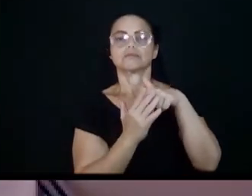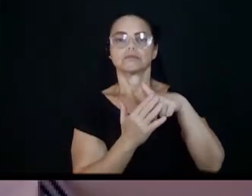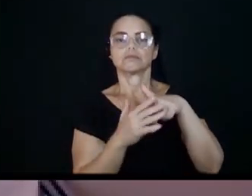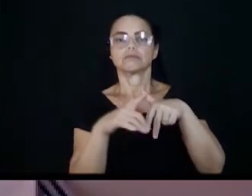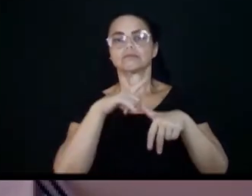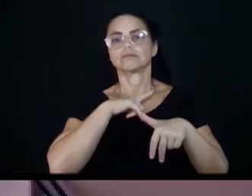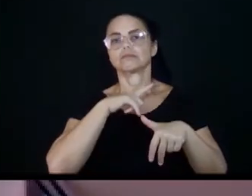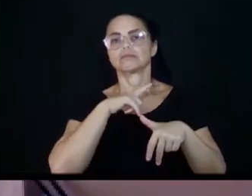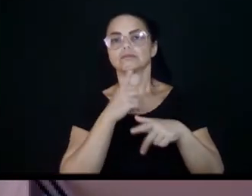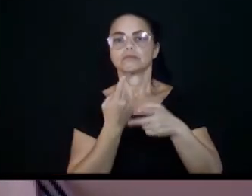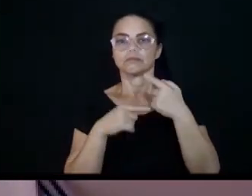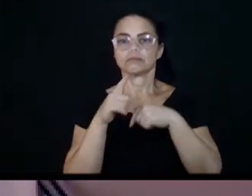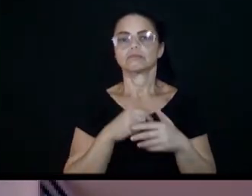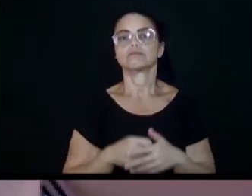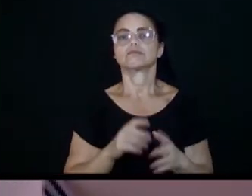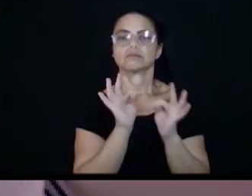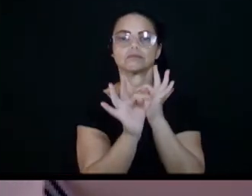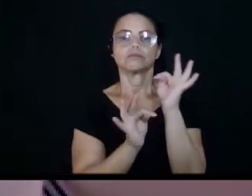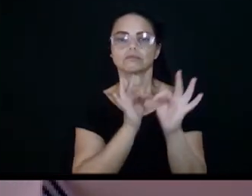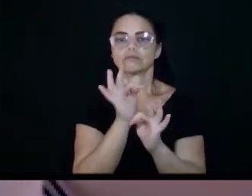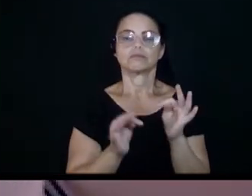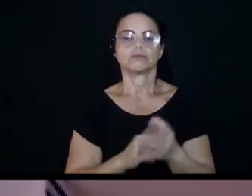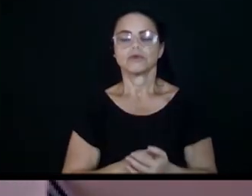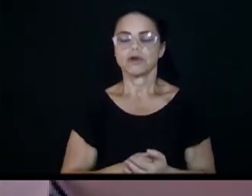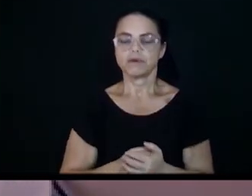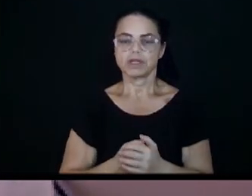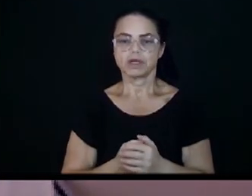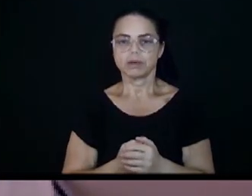no tratamento, né? A lei